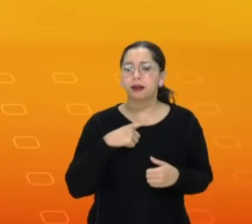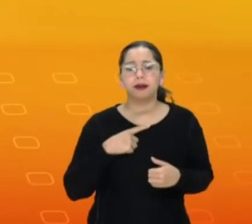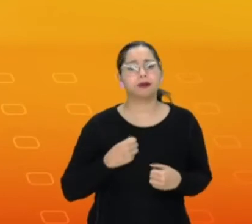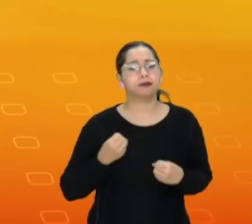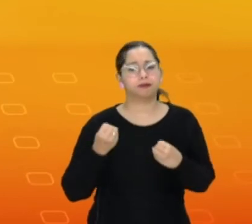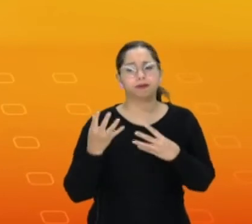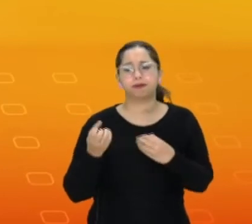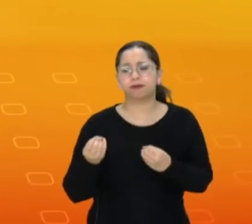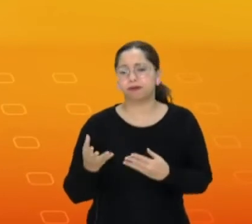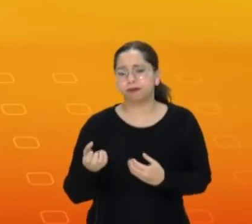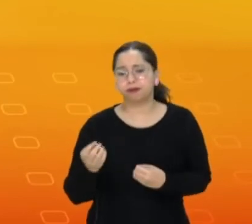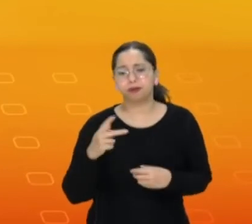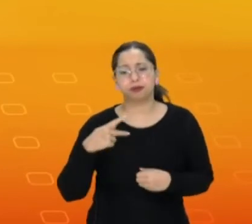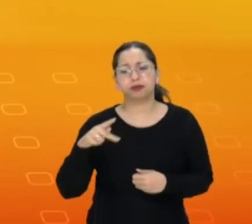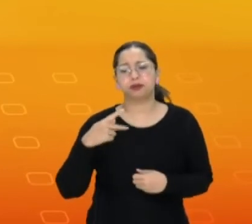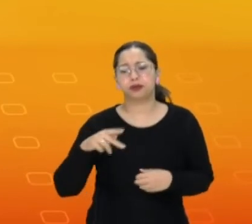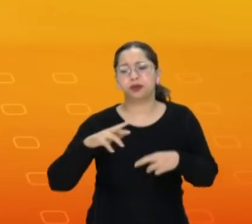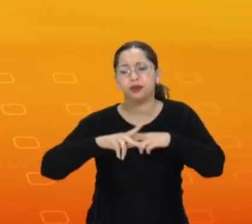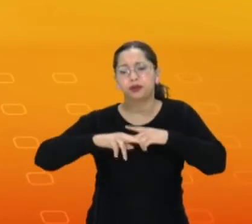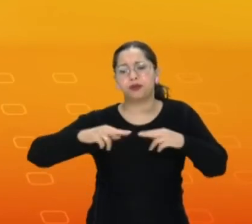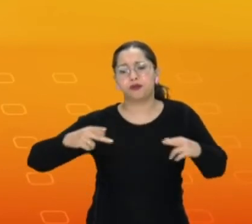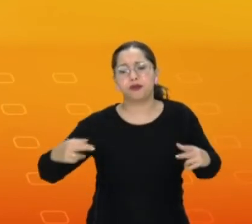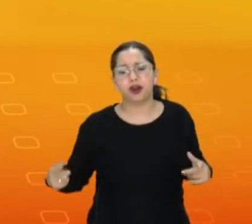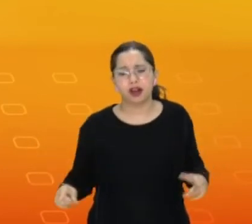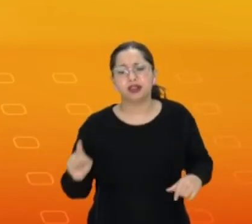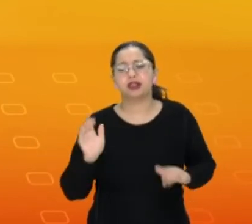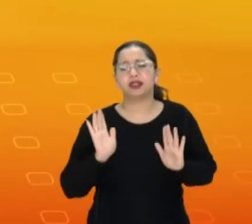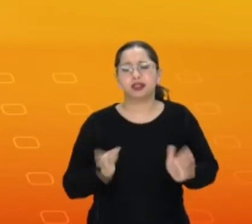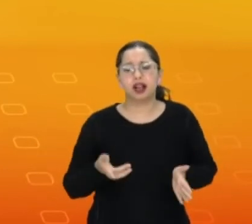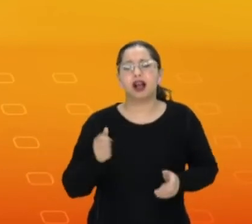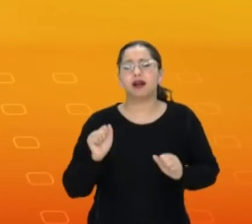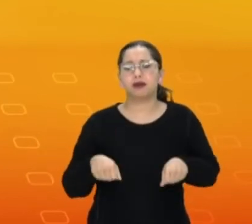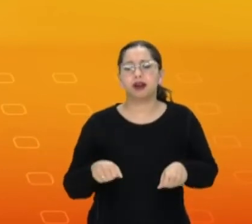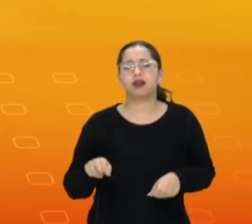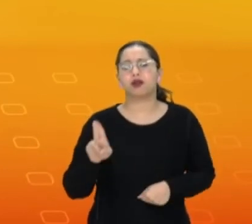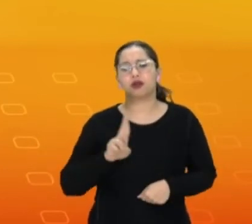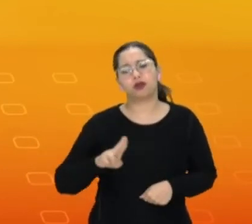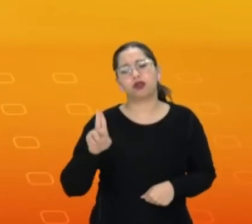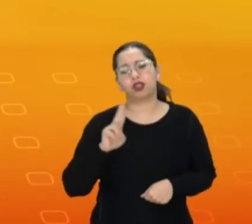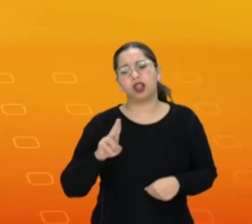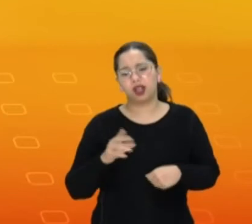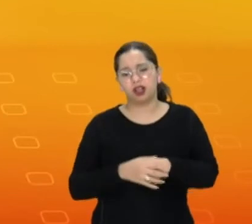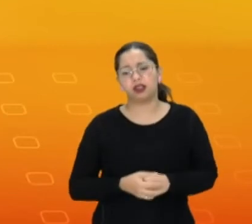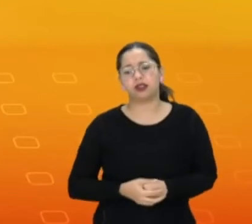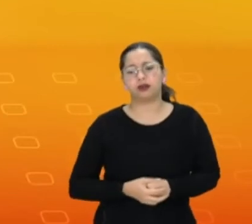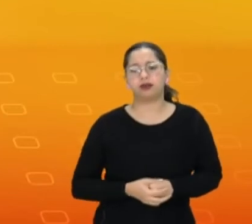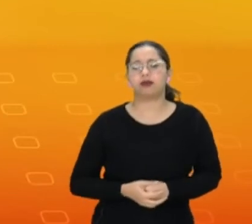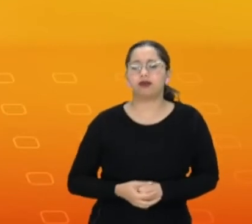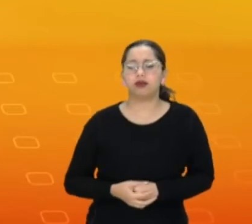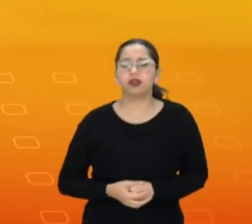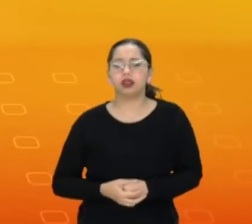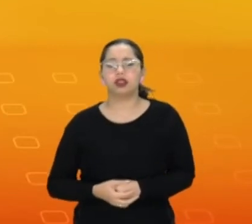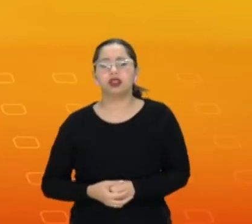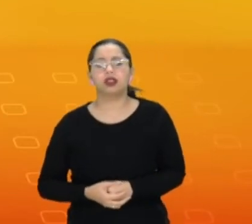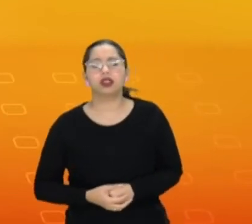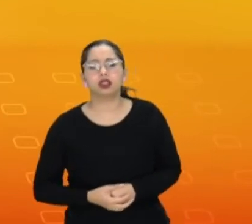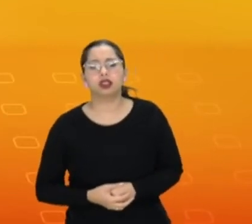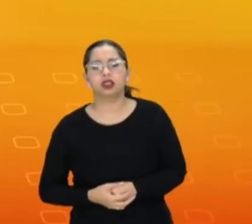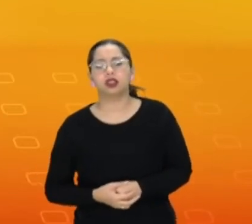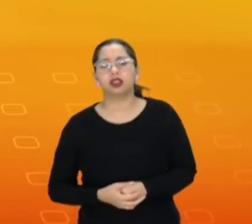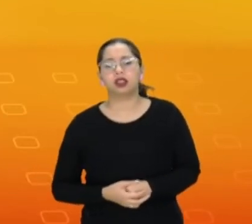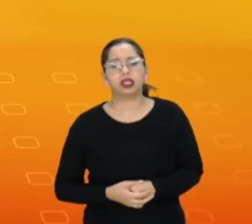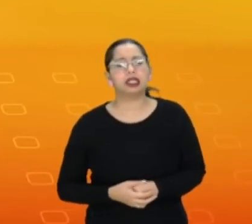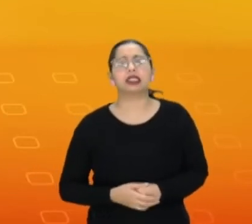dessas dessas tropas desse foco provedores de cloud pública questão de lavar que estação de workflow